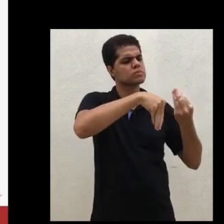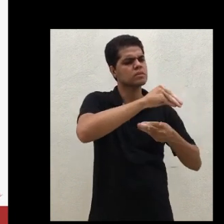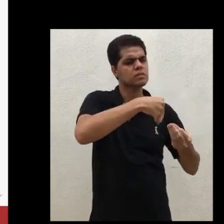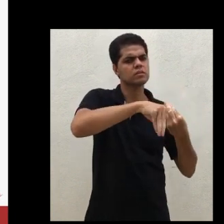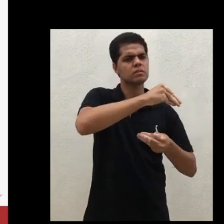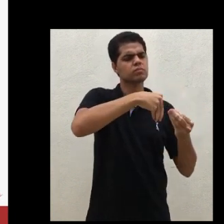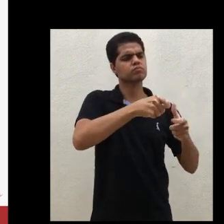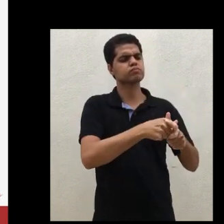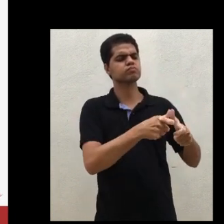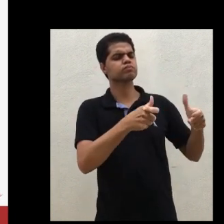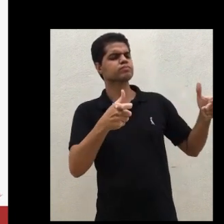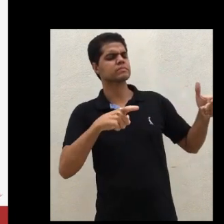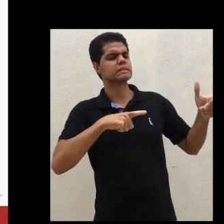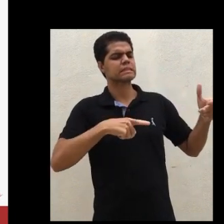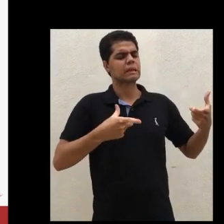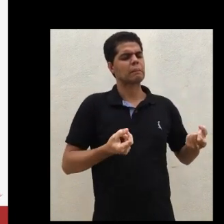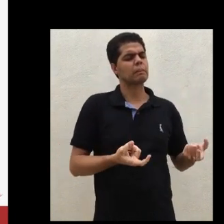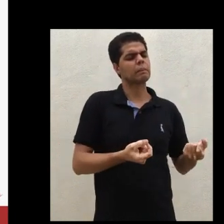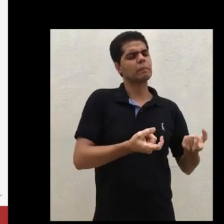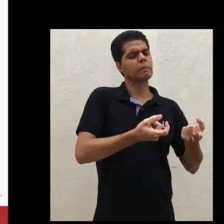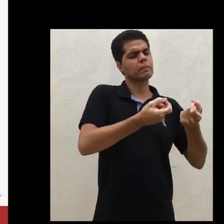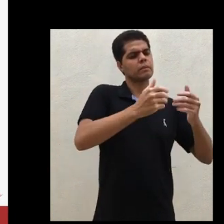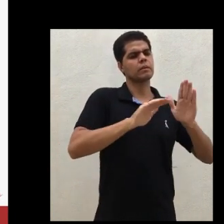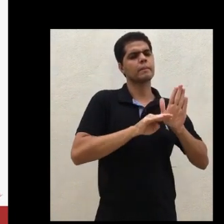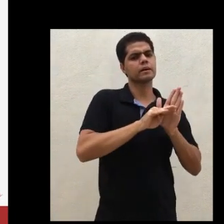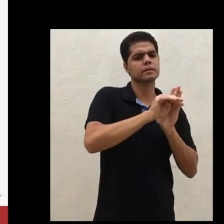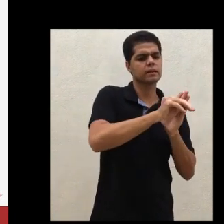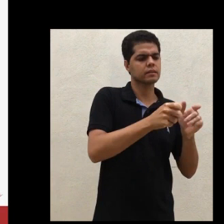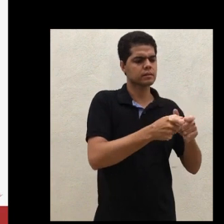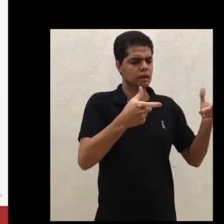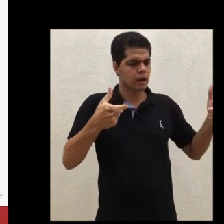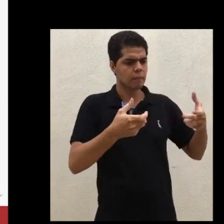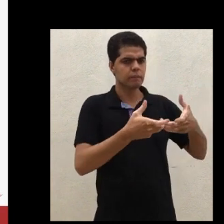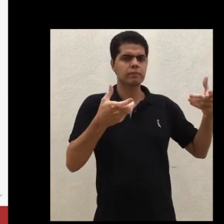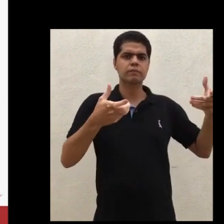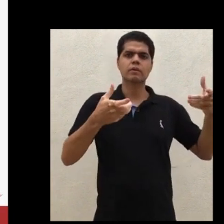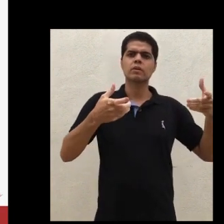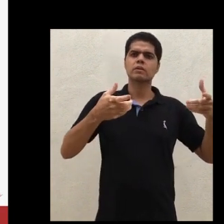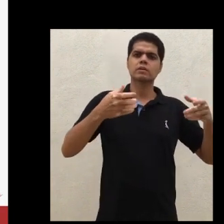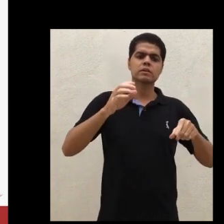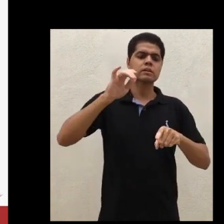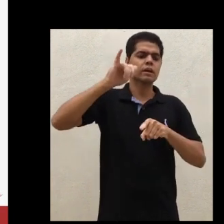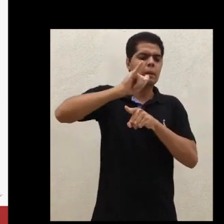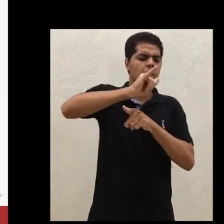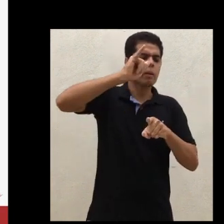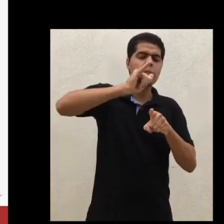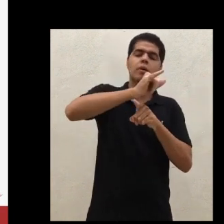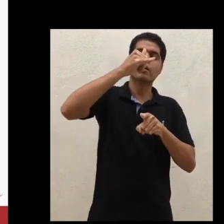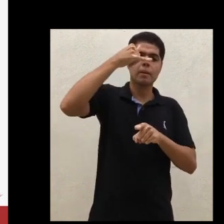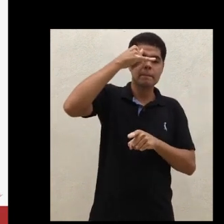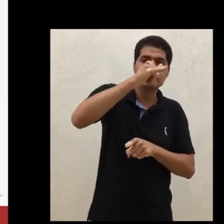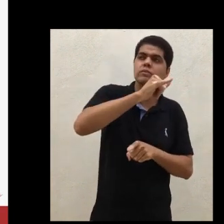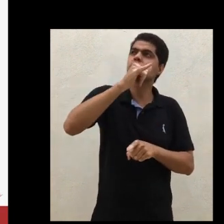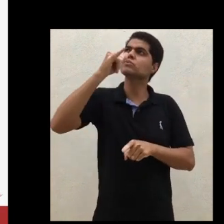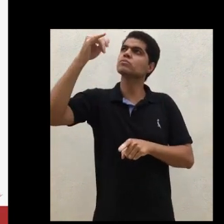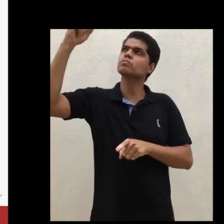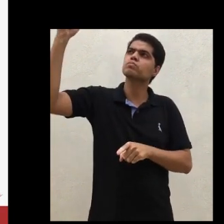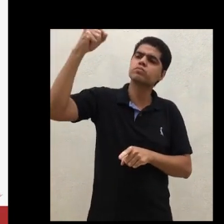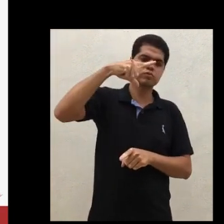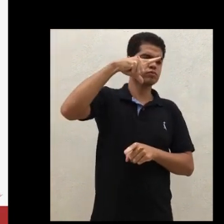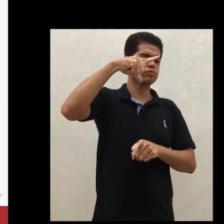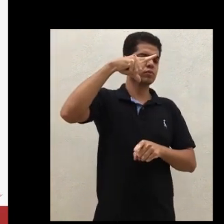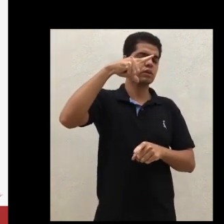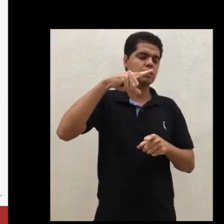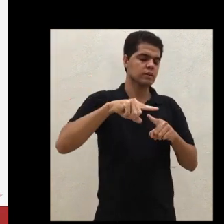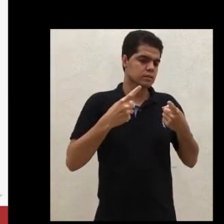um aumento da turbidez, né, do crescimento de micro-organismos ali, que impede a chegada da luz do sol no